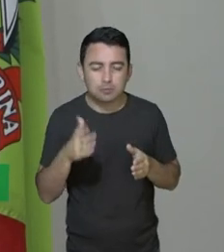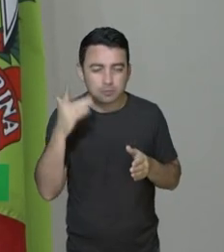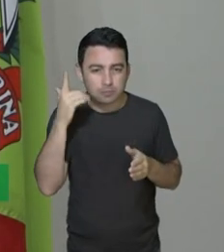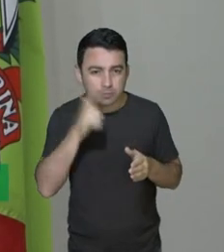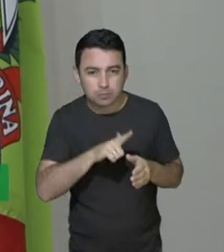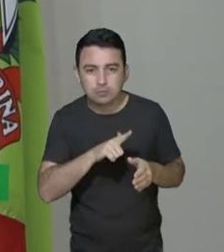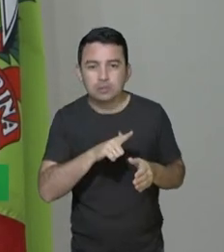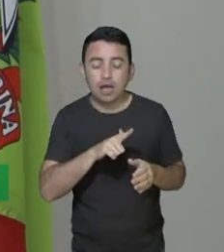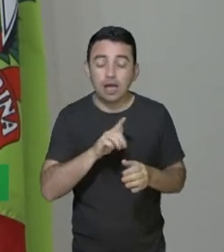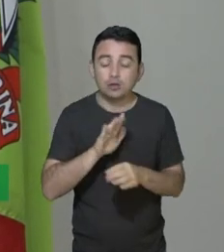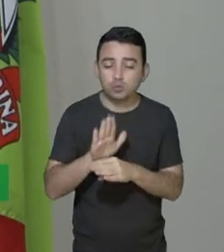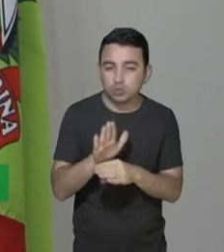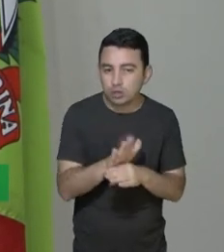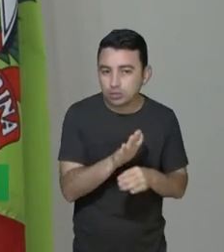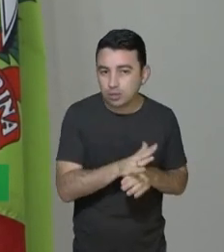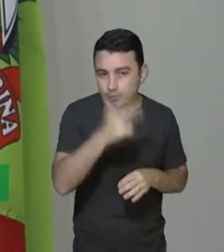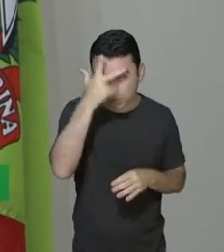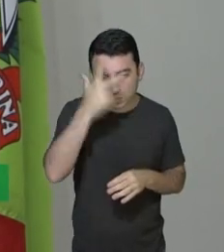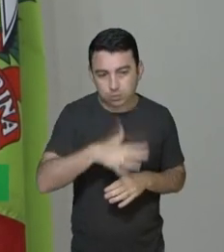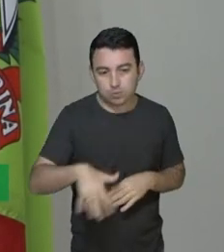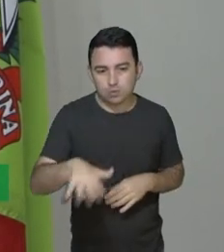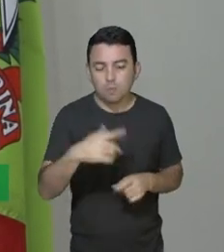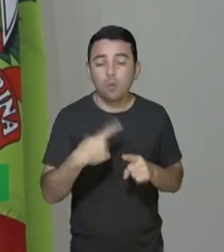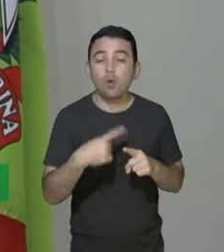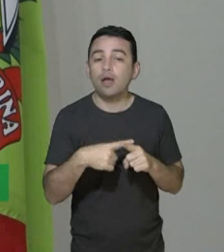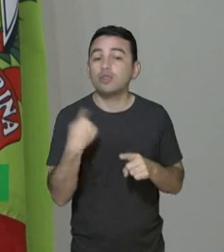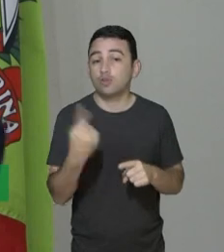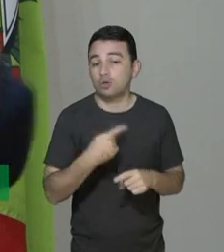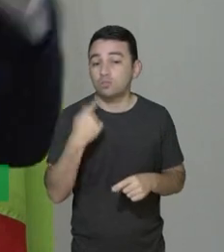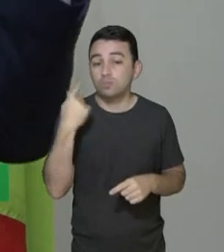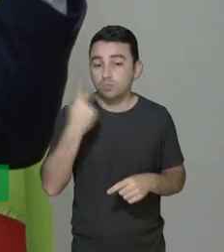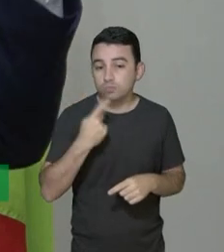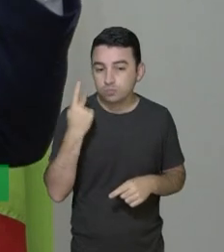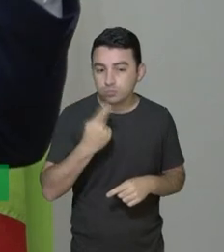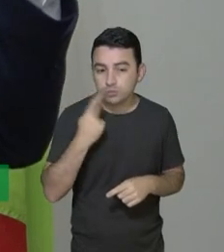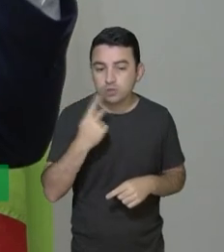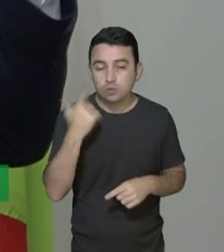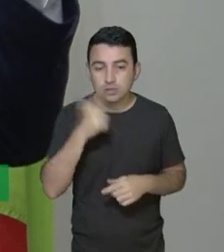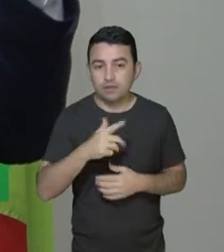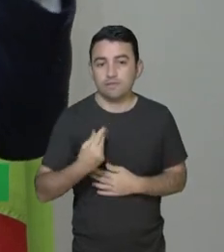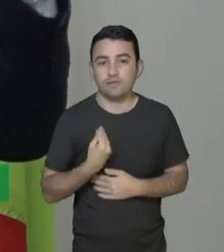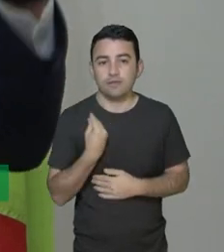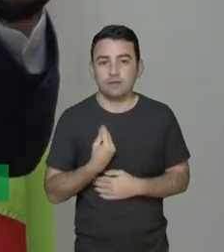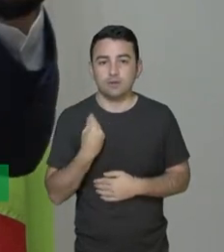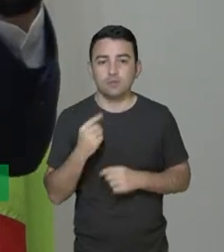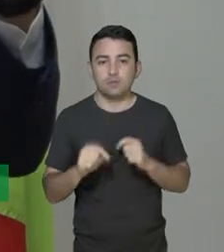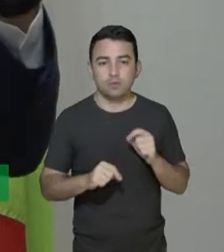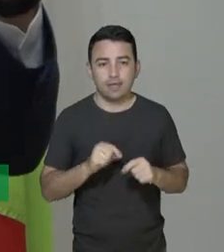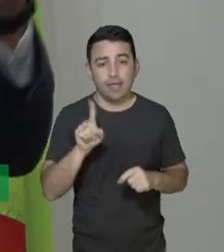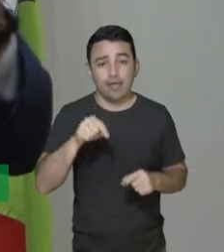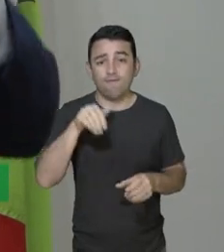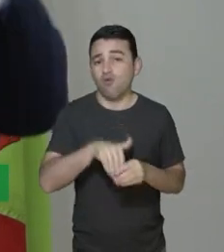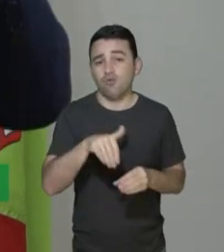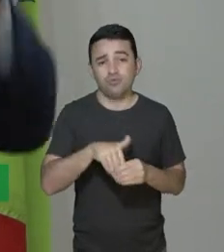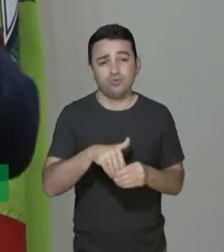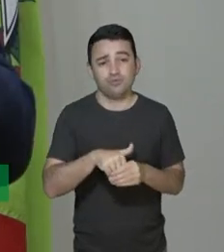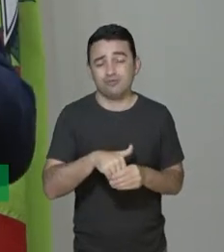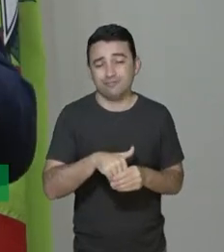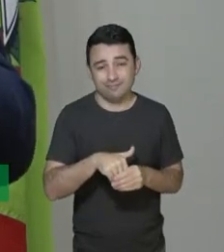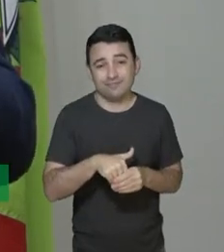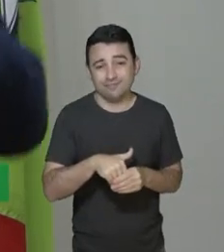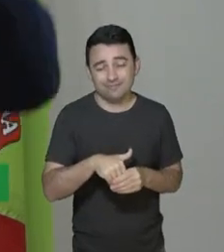pessoas. Porque nós, políticos, vivemos somente de uma coisa, do voto. E se